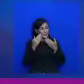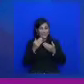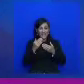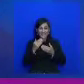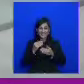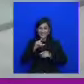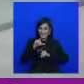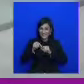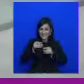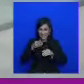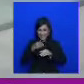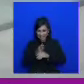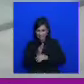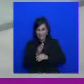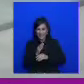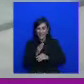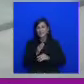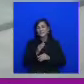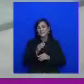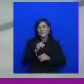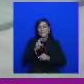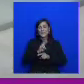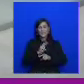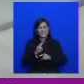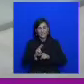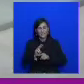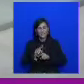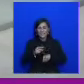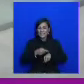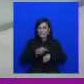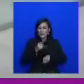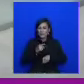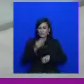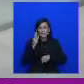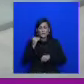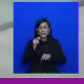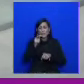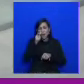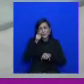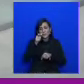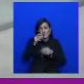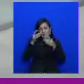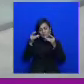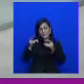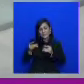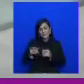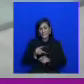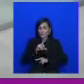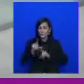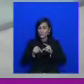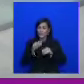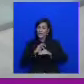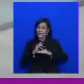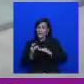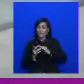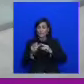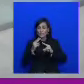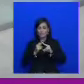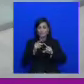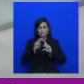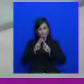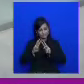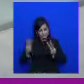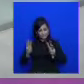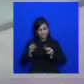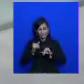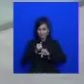Muito obrigada. Sorteio realizado e validado pelas nossas auditoras. Daqui a pouco você pode conferir todos os detalhes deste sorteio através do site